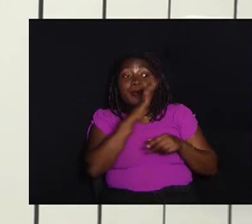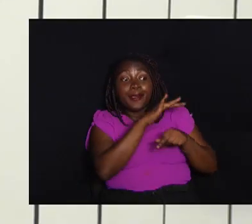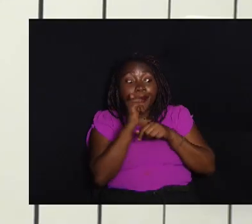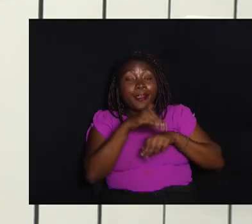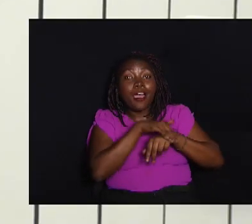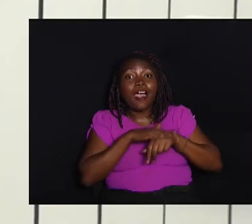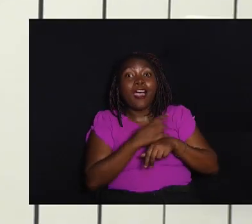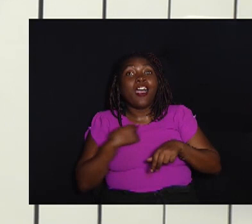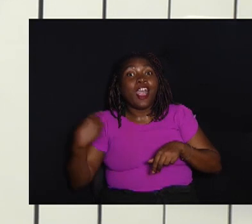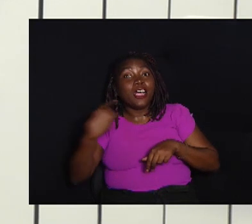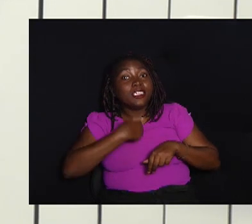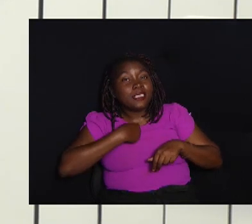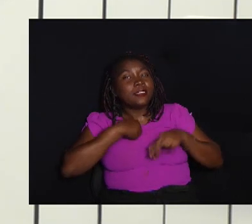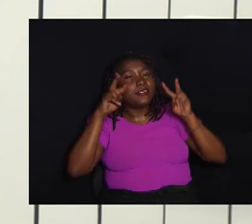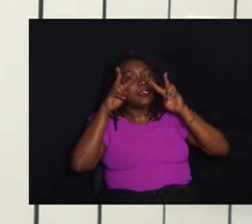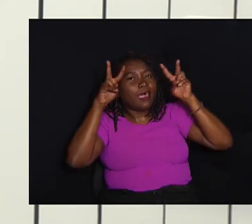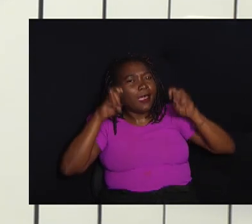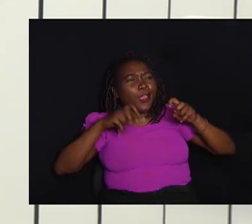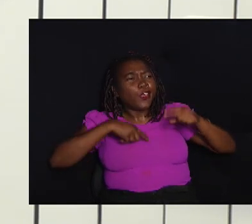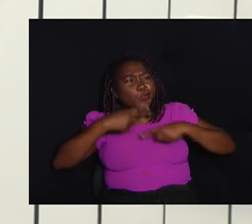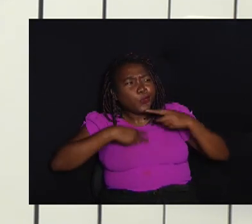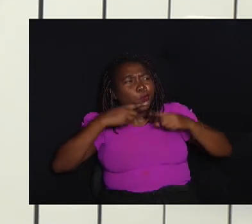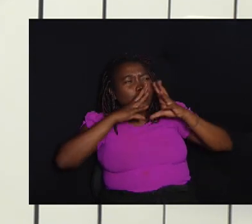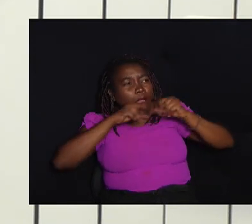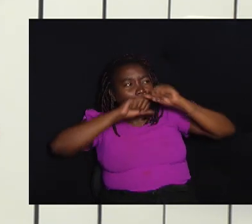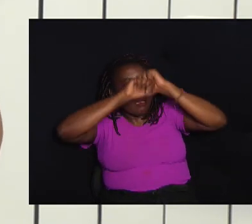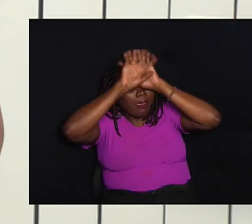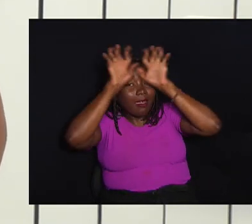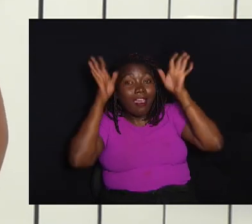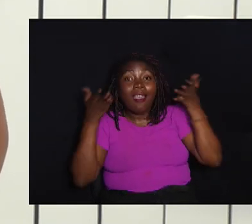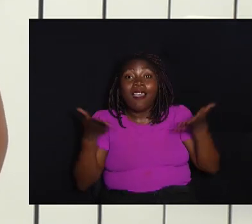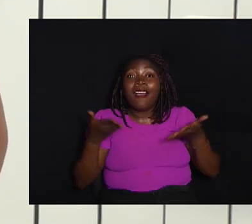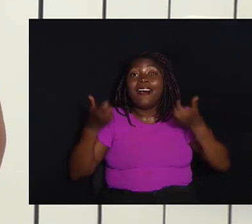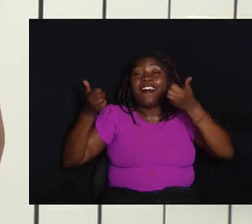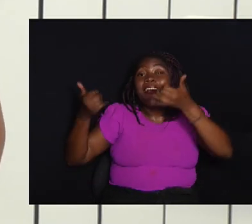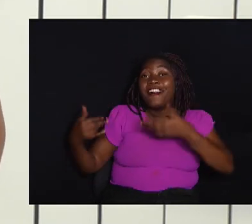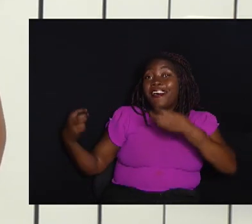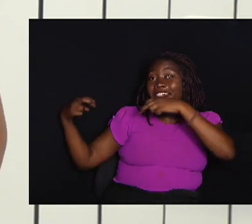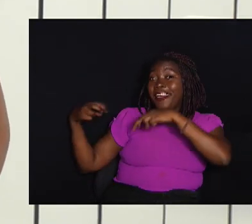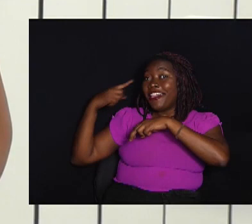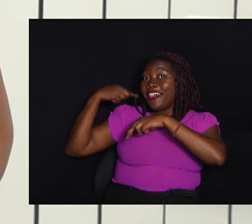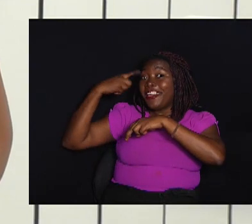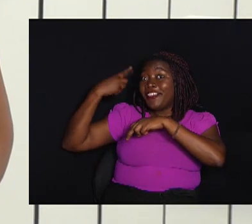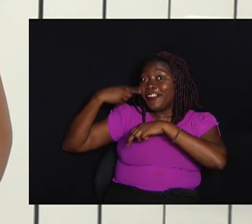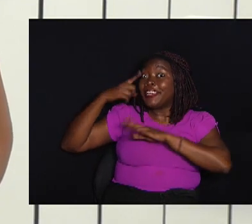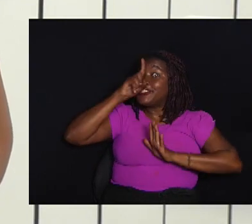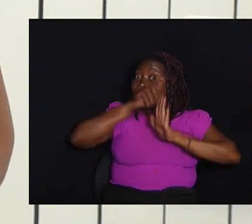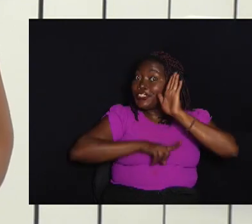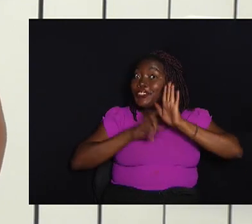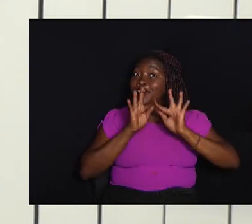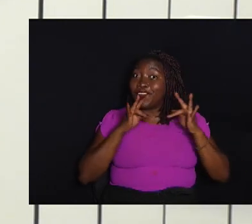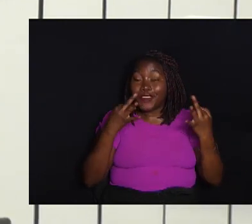esse assunto, tirar nossas dúvidas, hoje vamos falar com a advogada especialista em direito de família, Fernanda